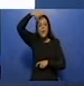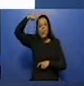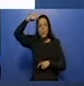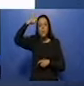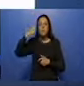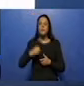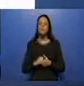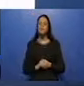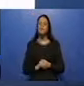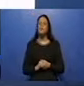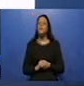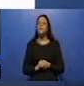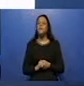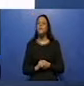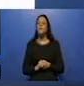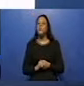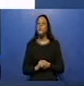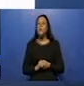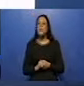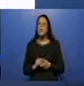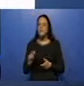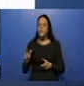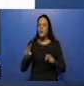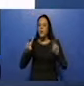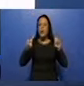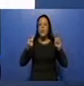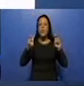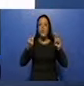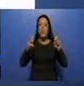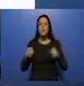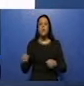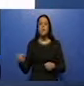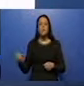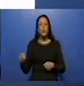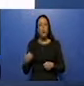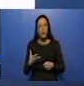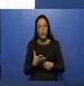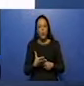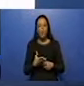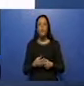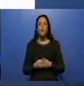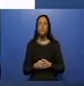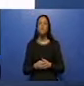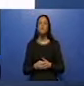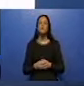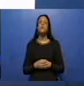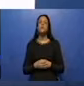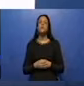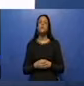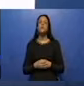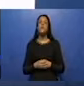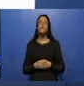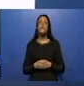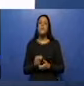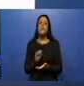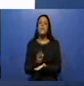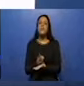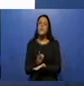Esse não é um tema antigo, é um tema recente, inclusive ele é noticiado